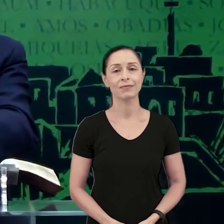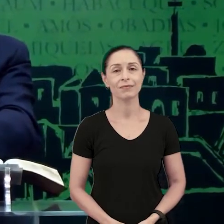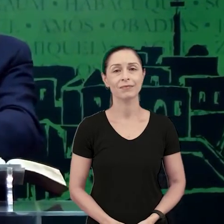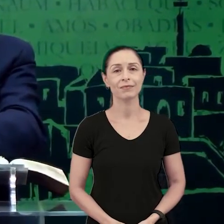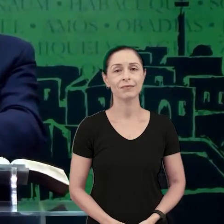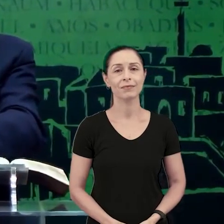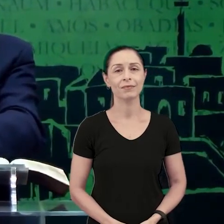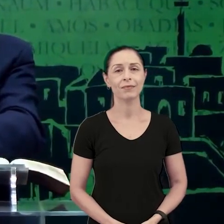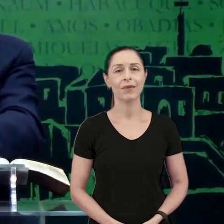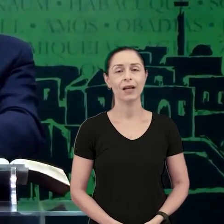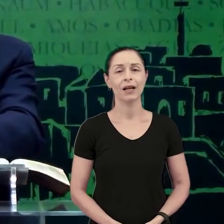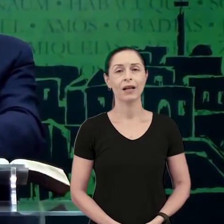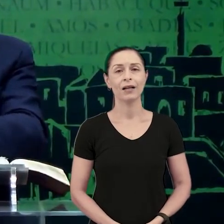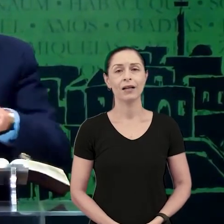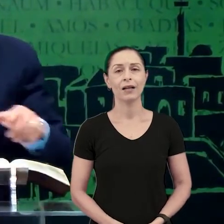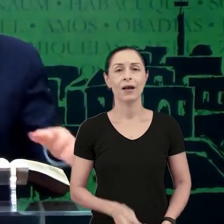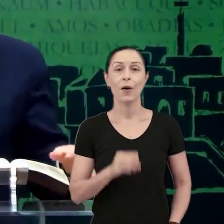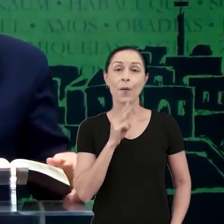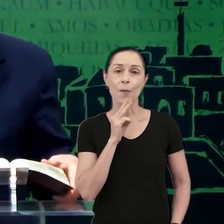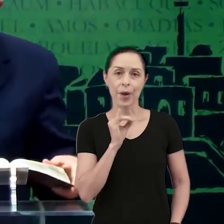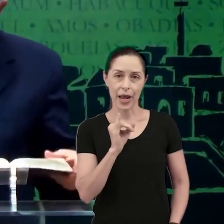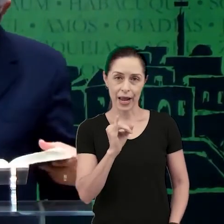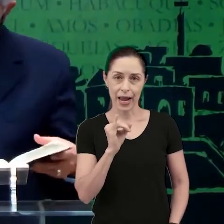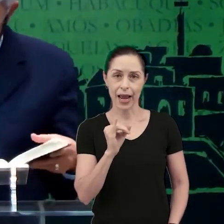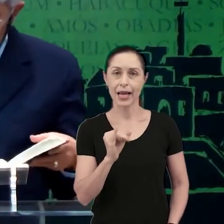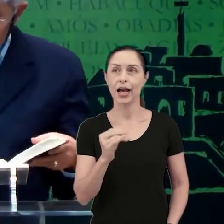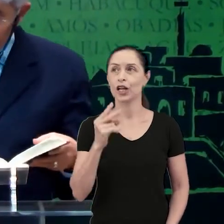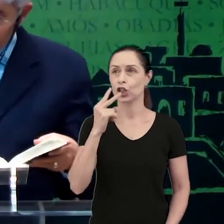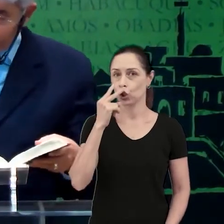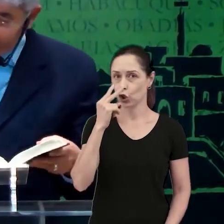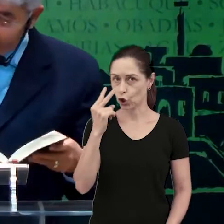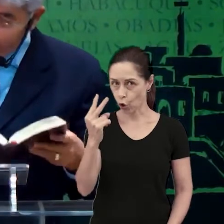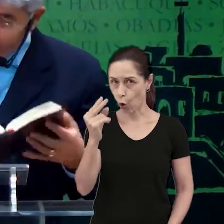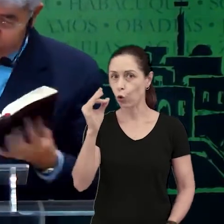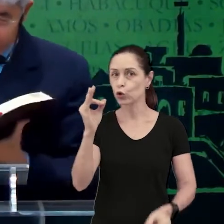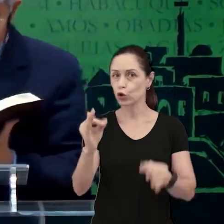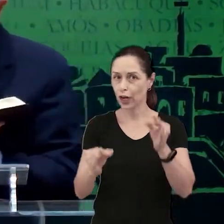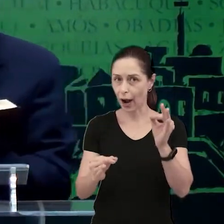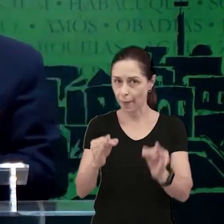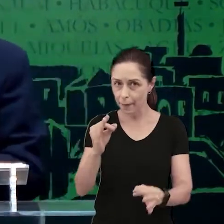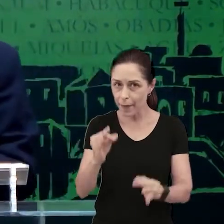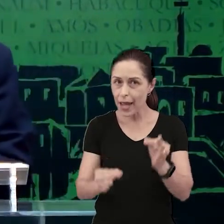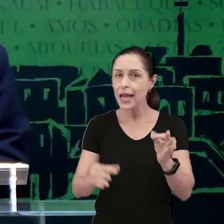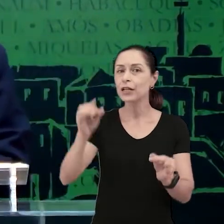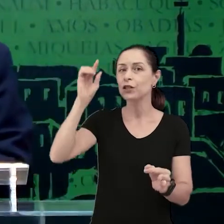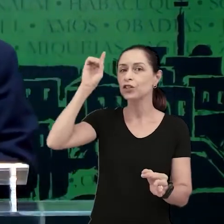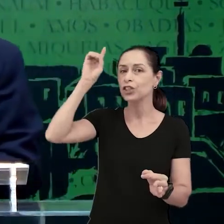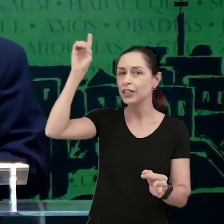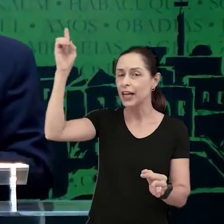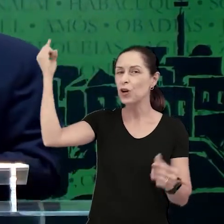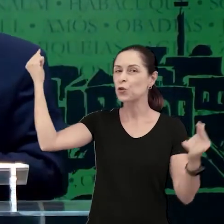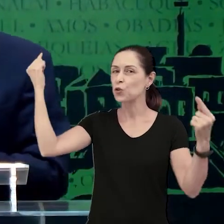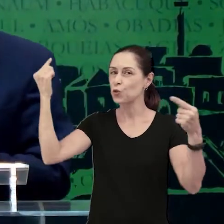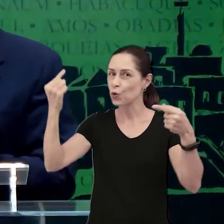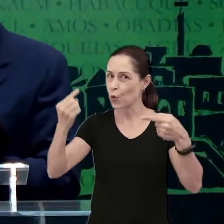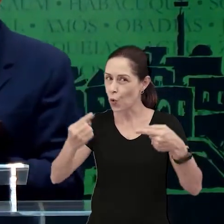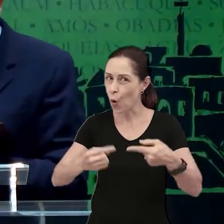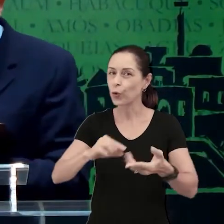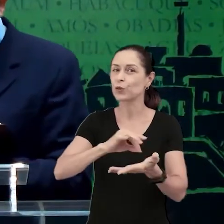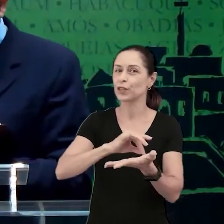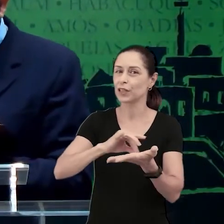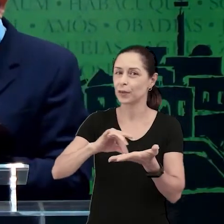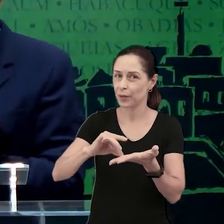Ele olhou para o julgamento de Deus sobre os seus inimigos, em vez de viver achatado pelas suas afrontas. Confira o verso